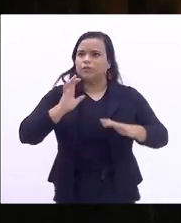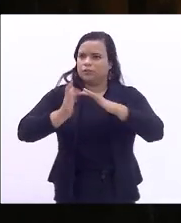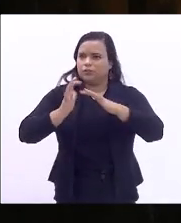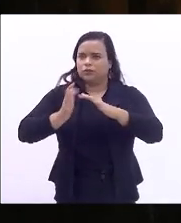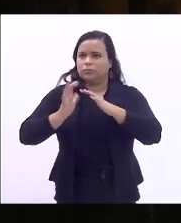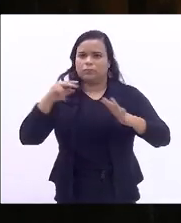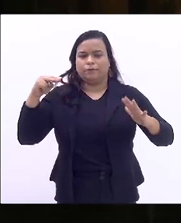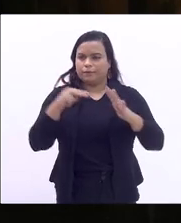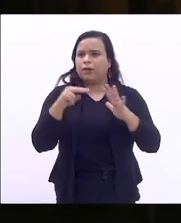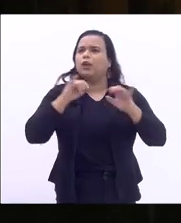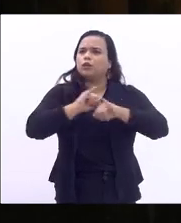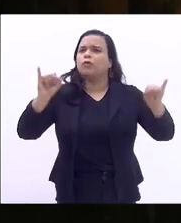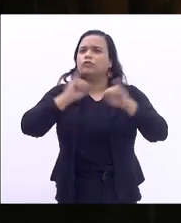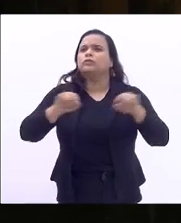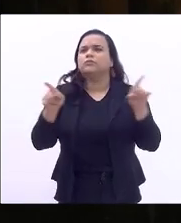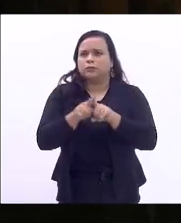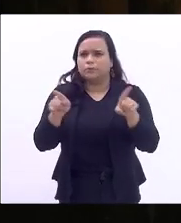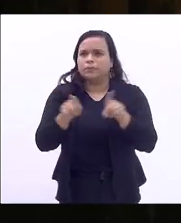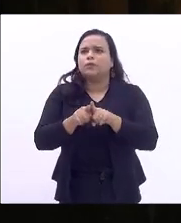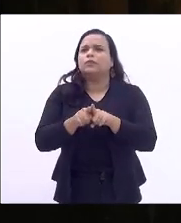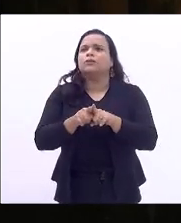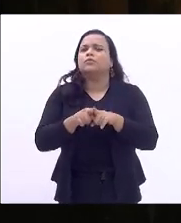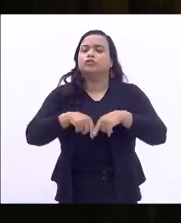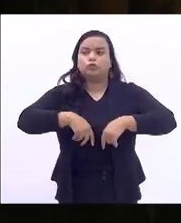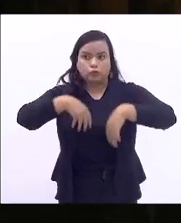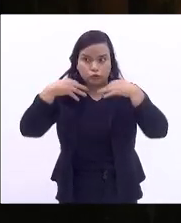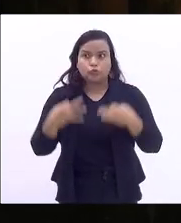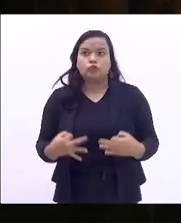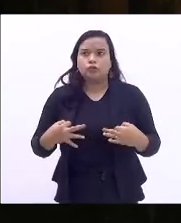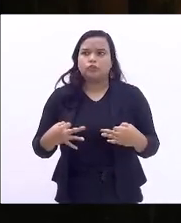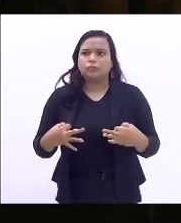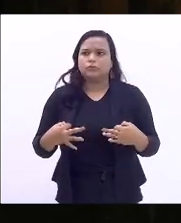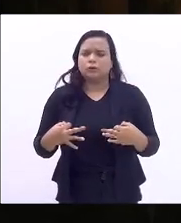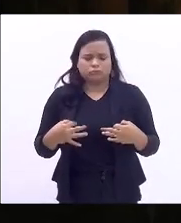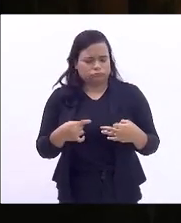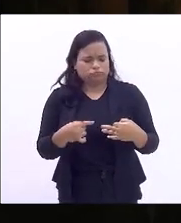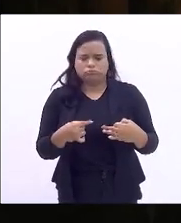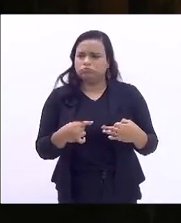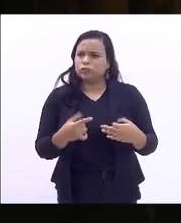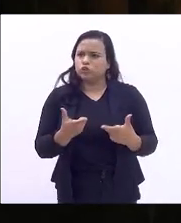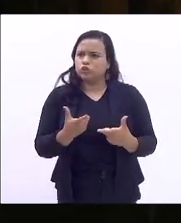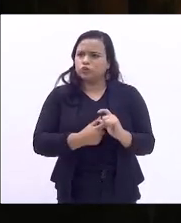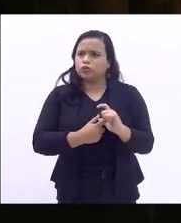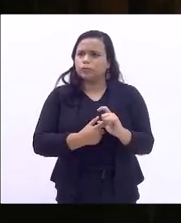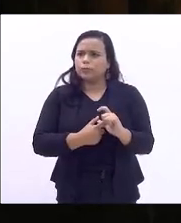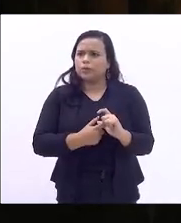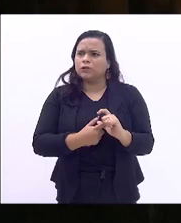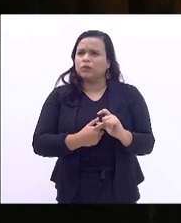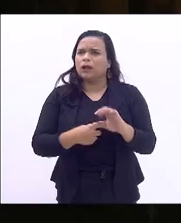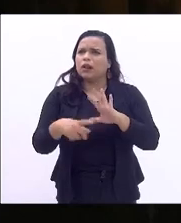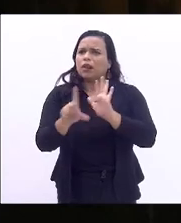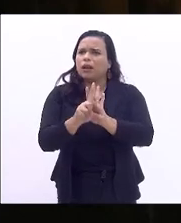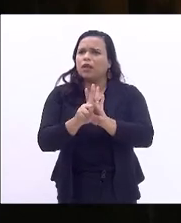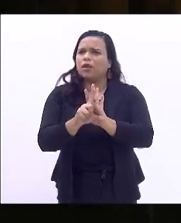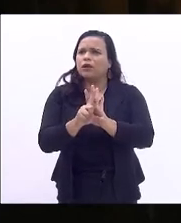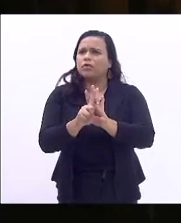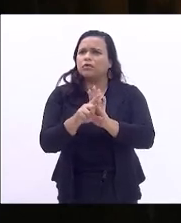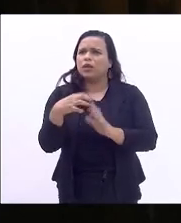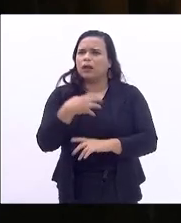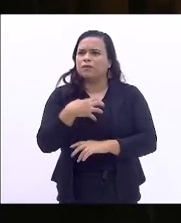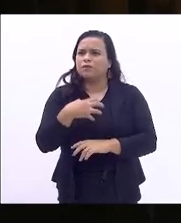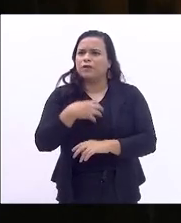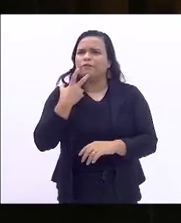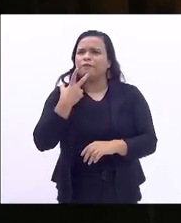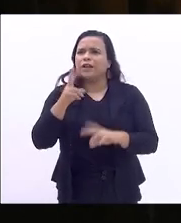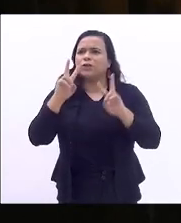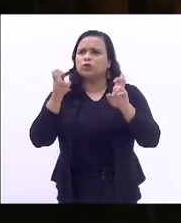e de notícias que a justiça suspende efeitos de lei que determinou